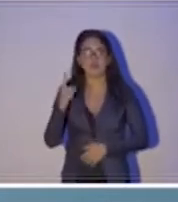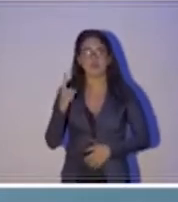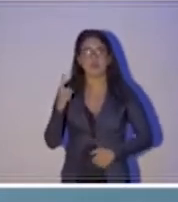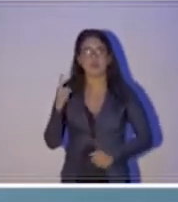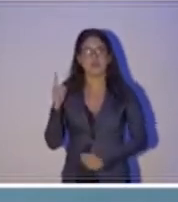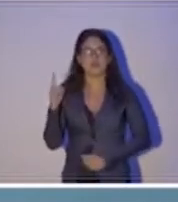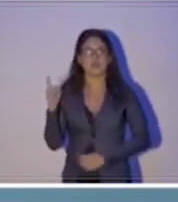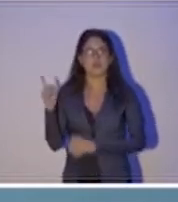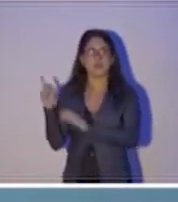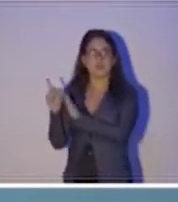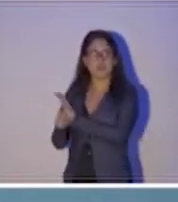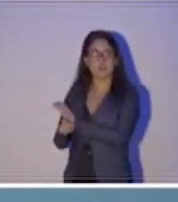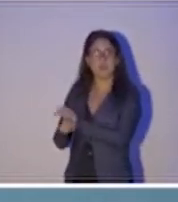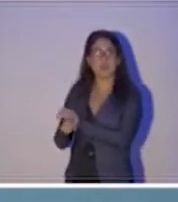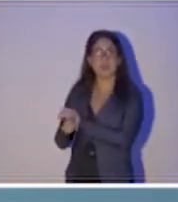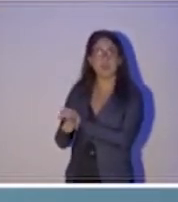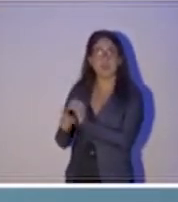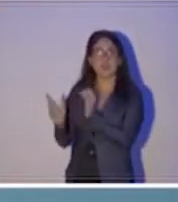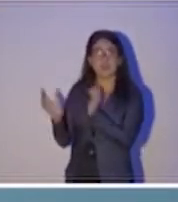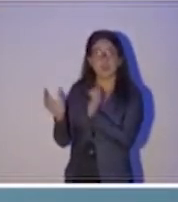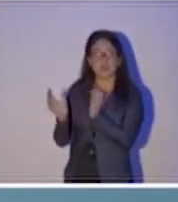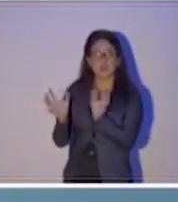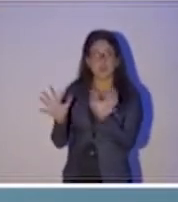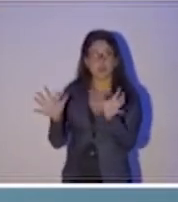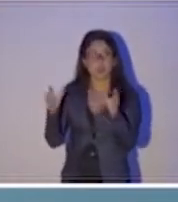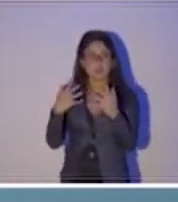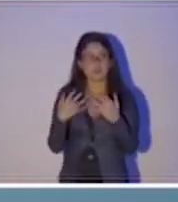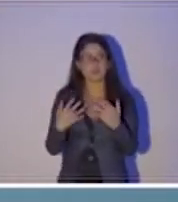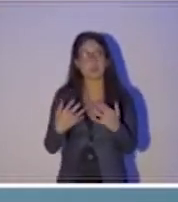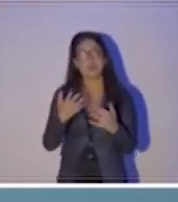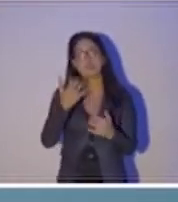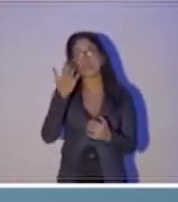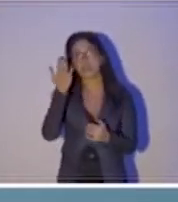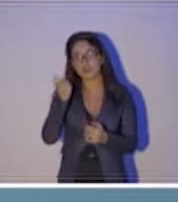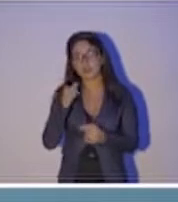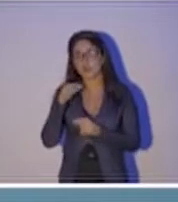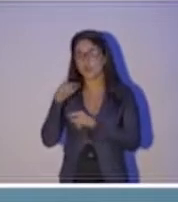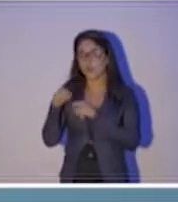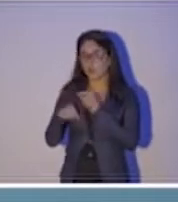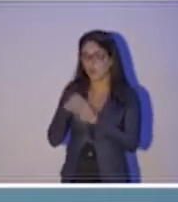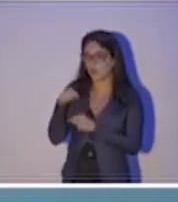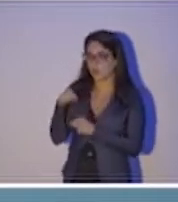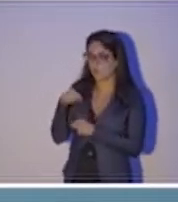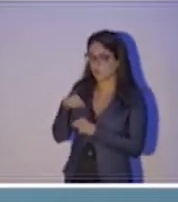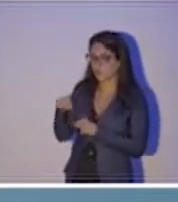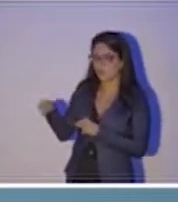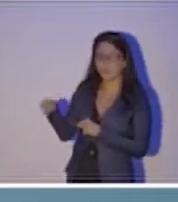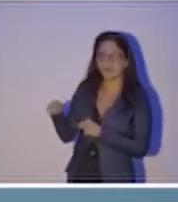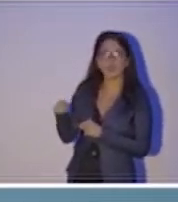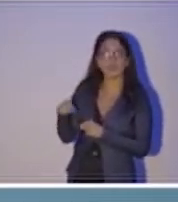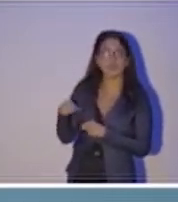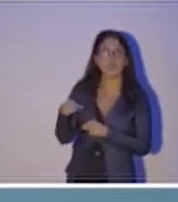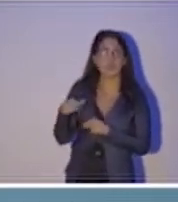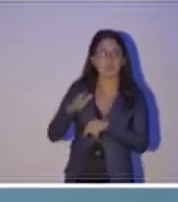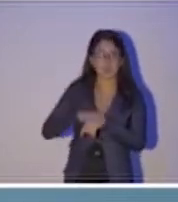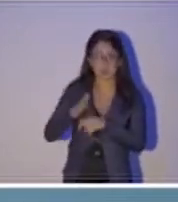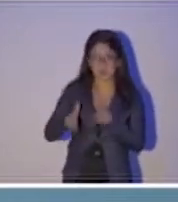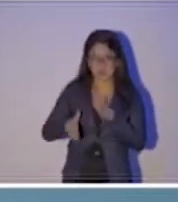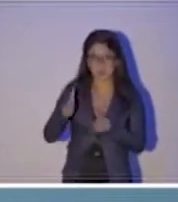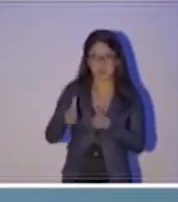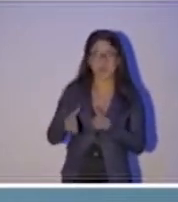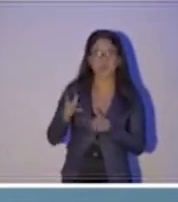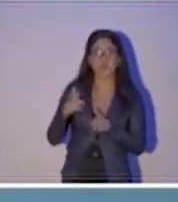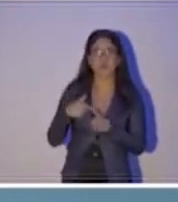A turma quer saber, quais posturas em um professor vocês consideram impróprias nesse momento em que estamos